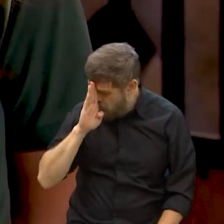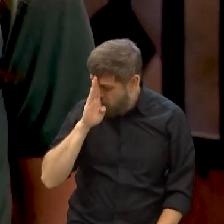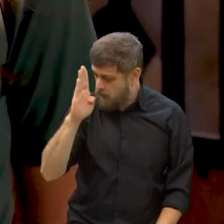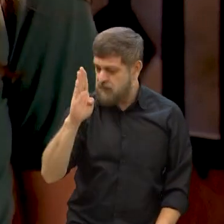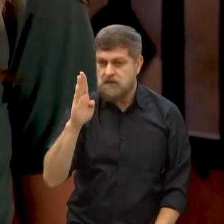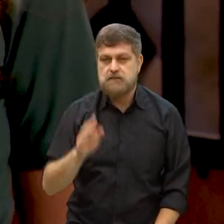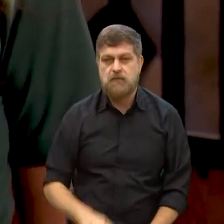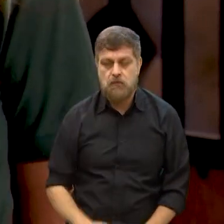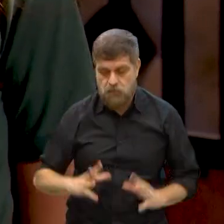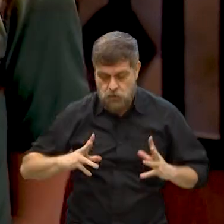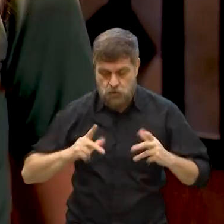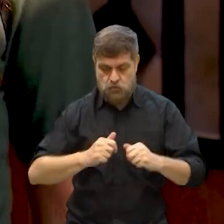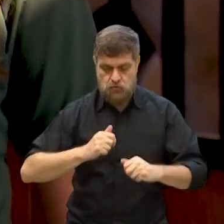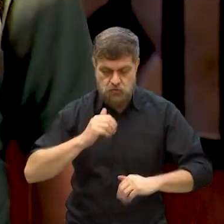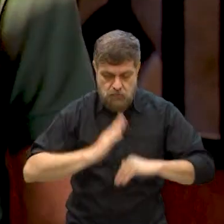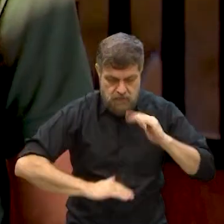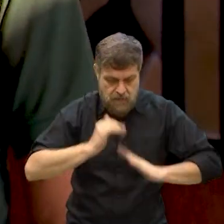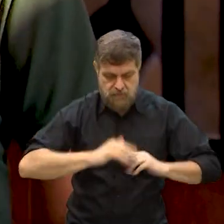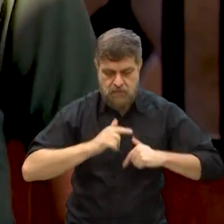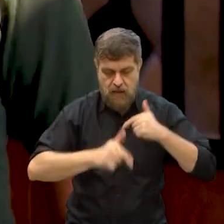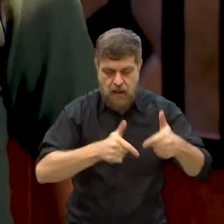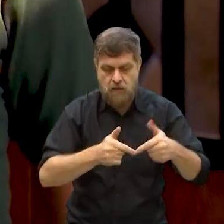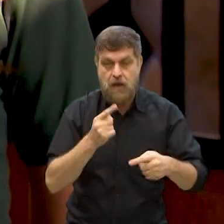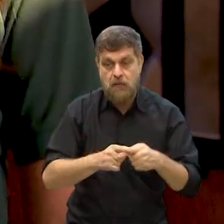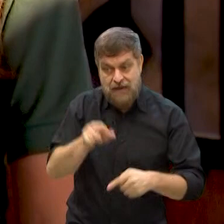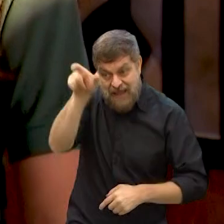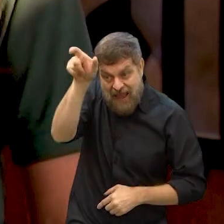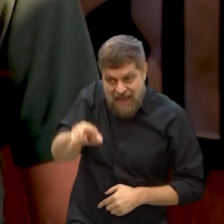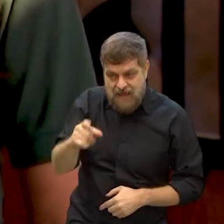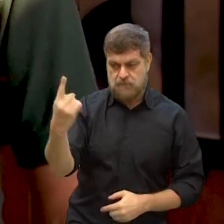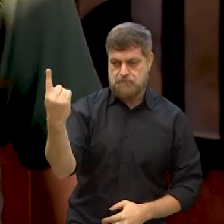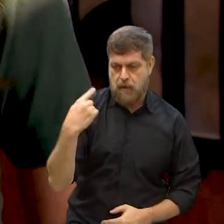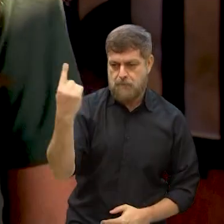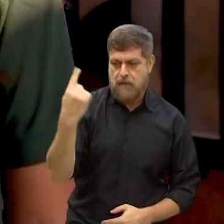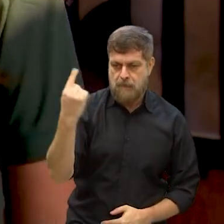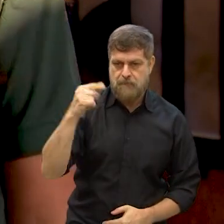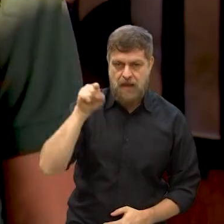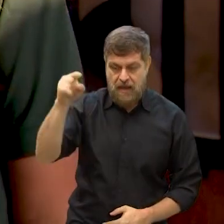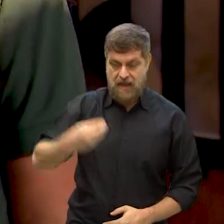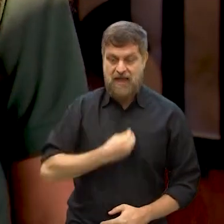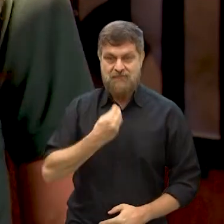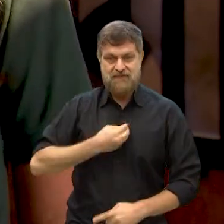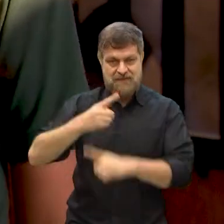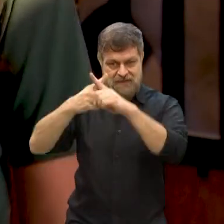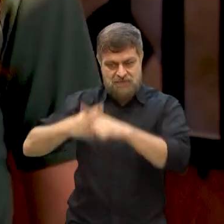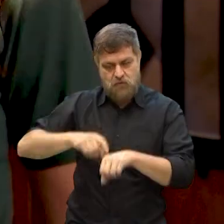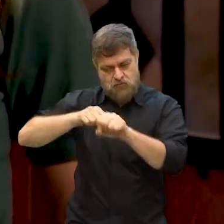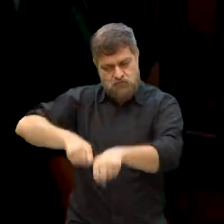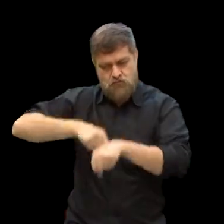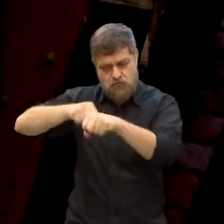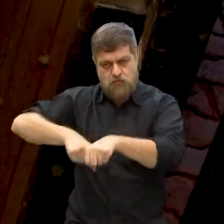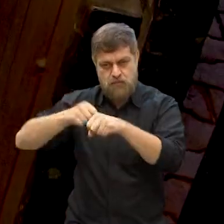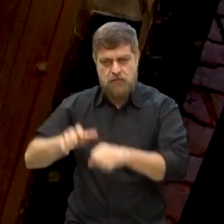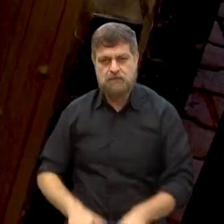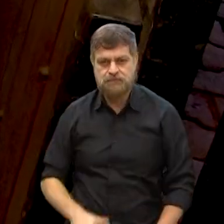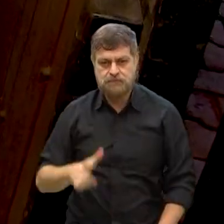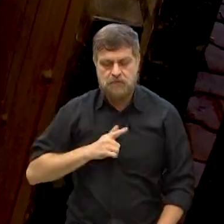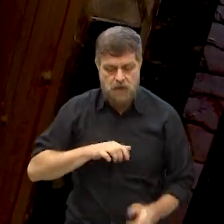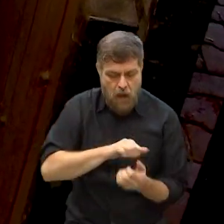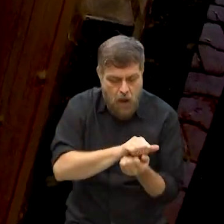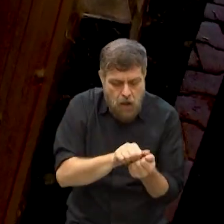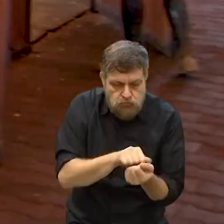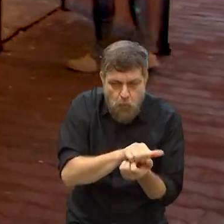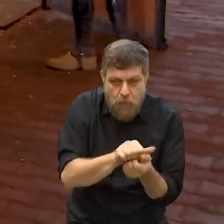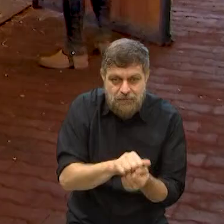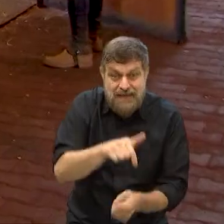nosso principal competidor. Na verdade, tudo que a gente faz é para ele, para a vida atlética dele. Os cavalos